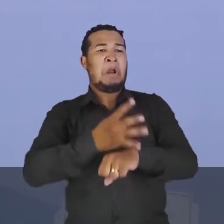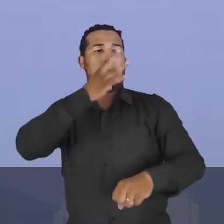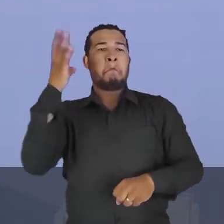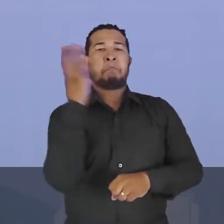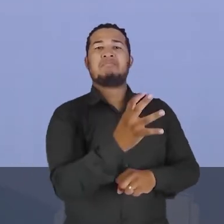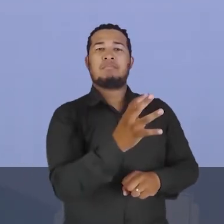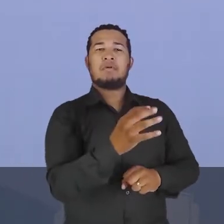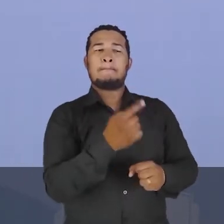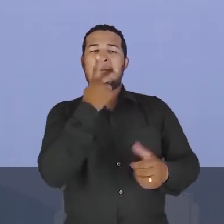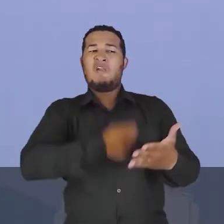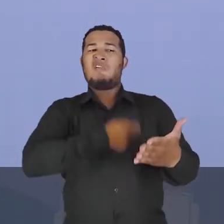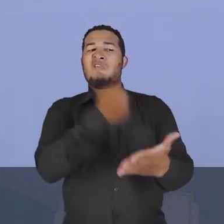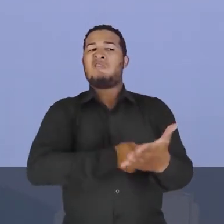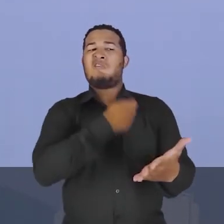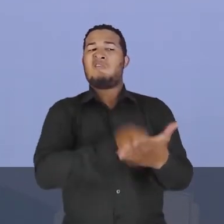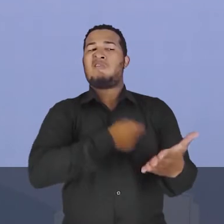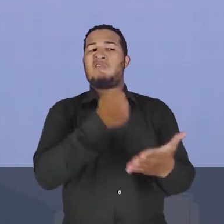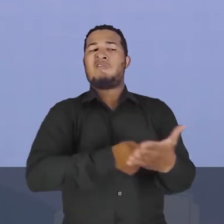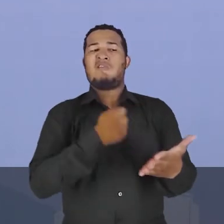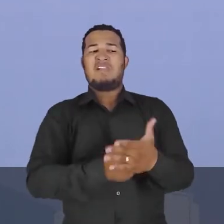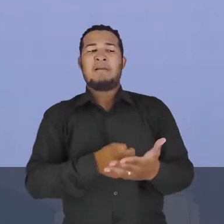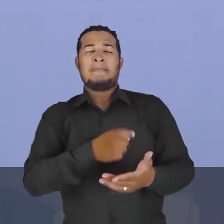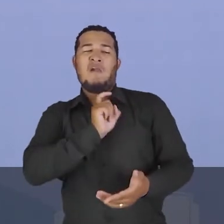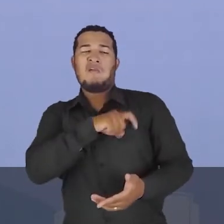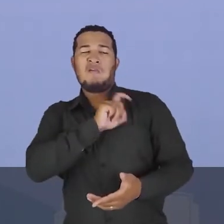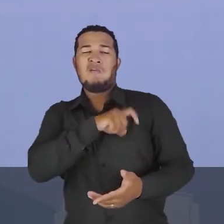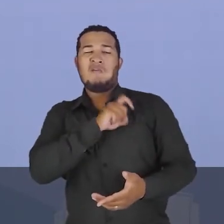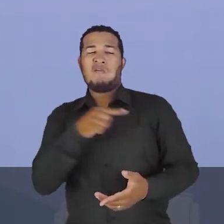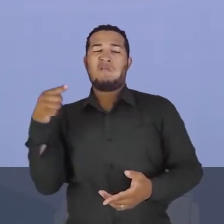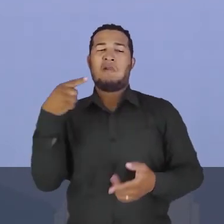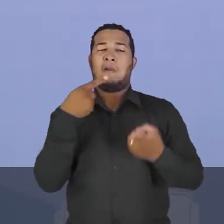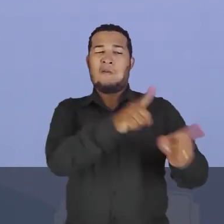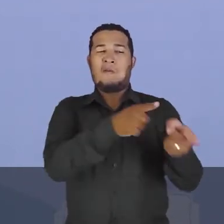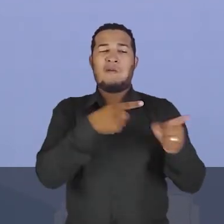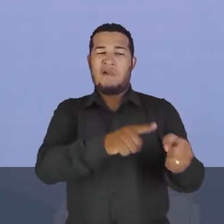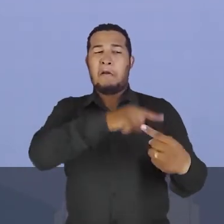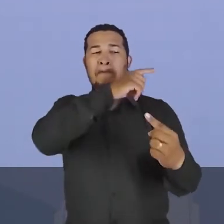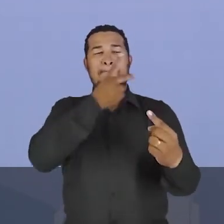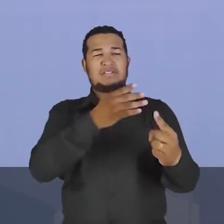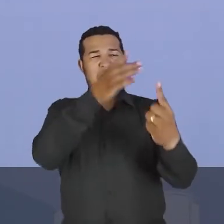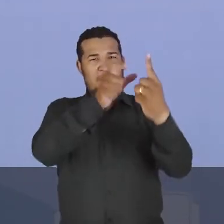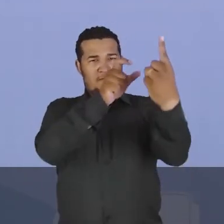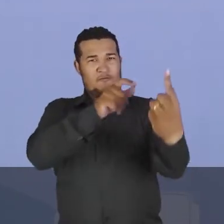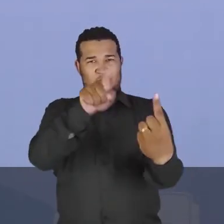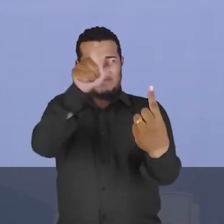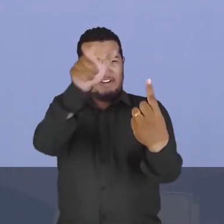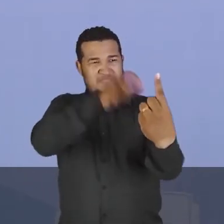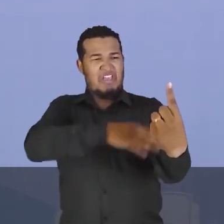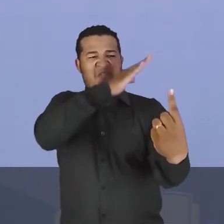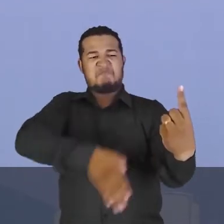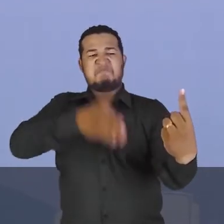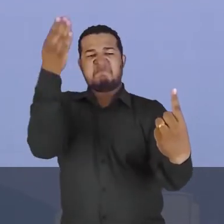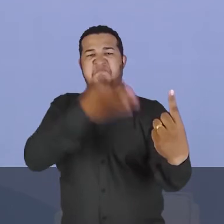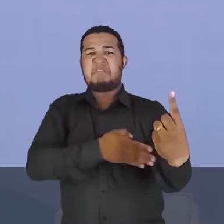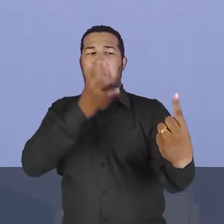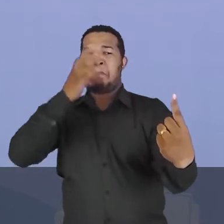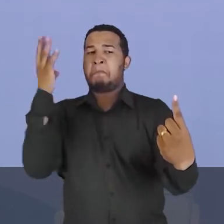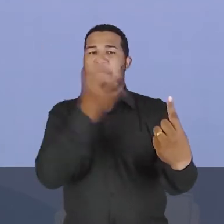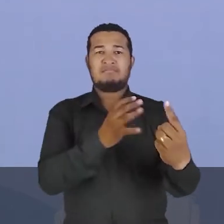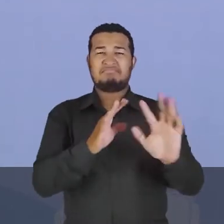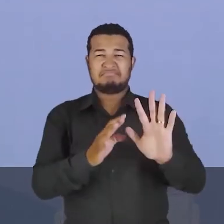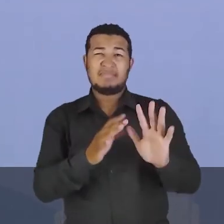Alguém começa a te perseguir, alguém começa a te fazer mal, alguém começa a querer te censurar, querer te ameaçar de algum jeito. Tente imaginar isso.